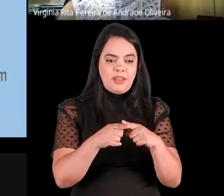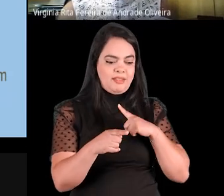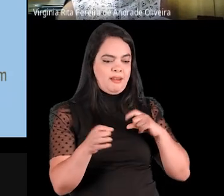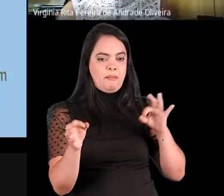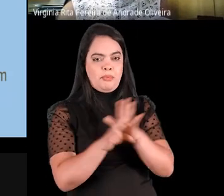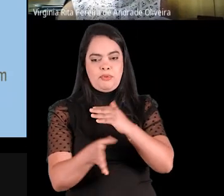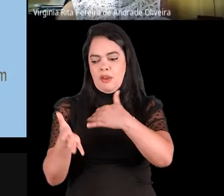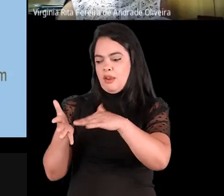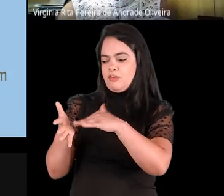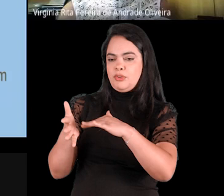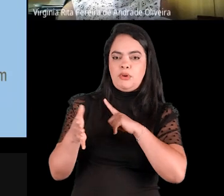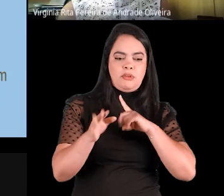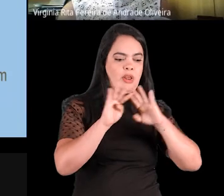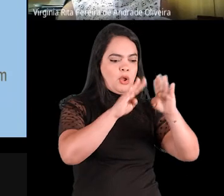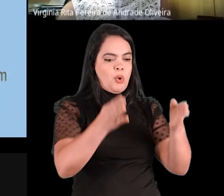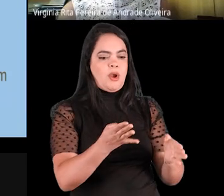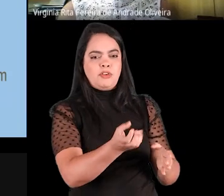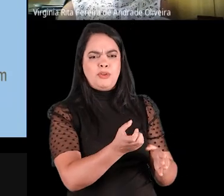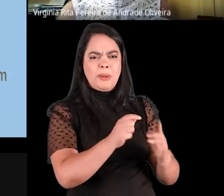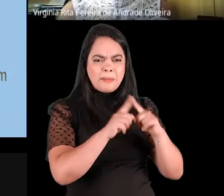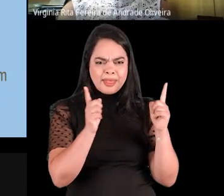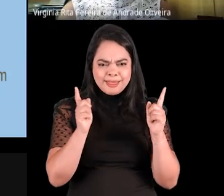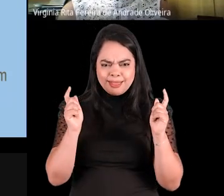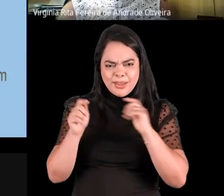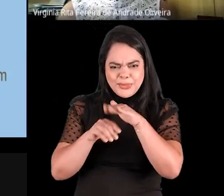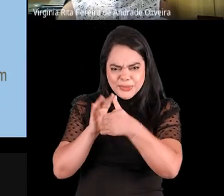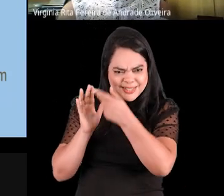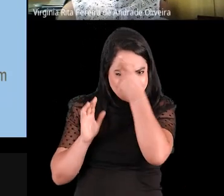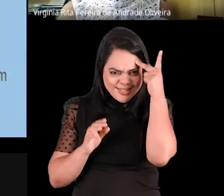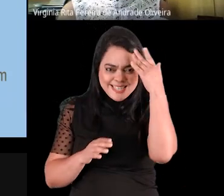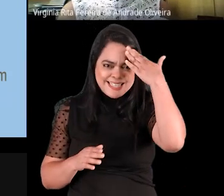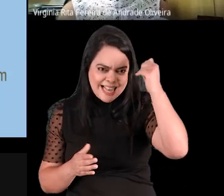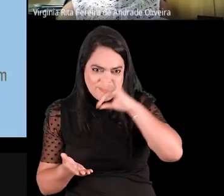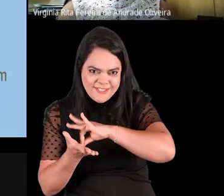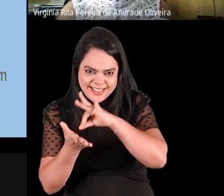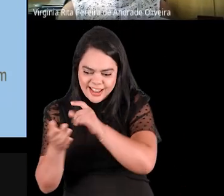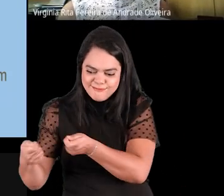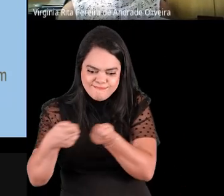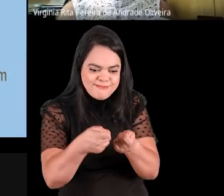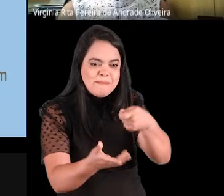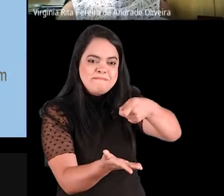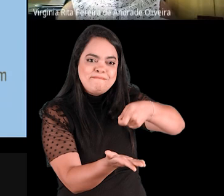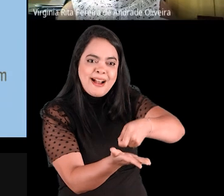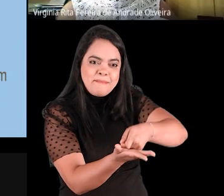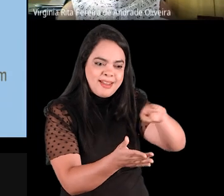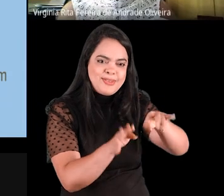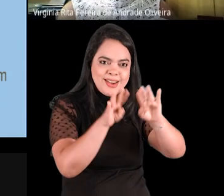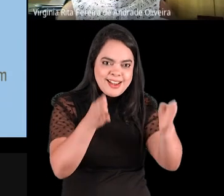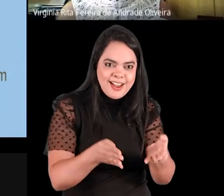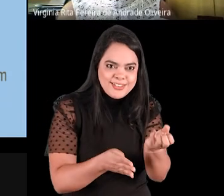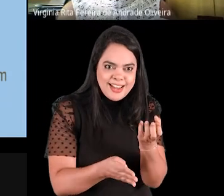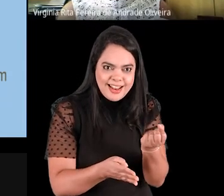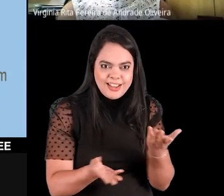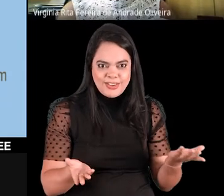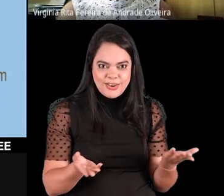ali, o caixa eletrônico está ali, mas será que todas as pessoas conseguem compreender de fato, né, o que que quer dizer e que comunicação é